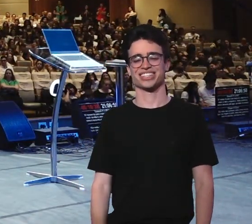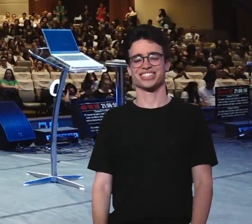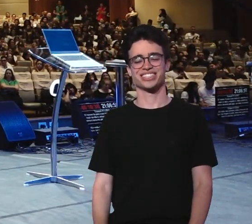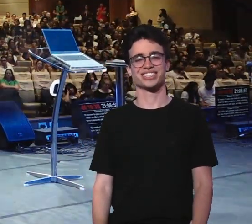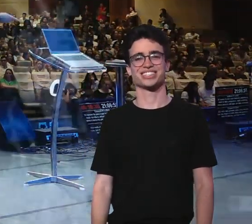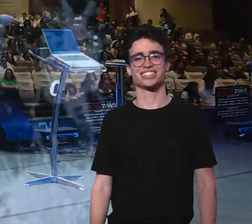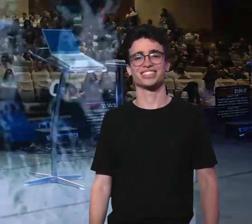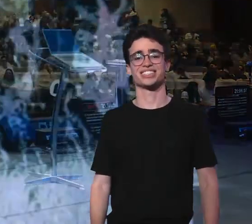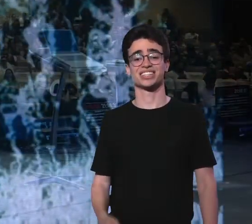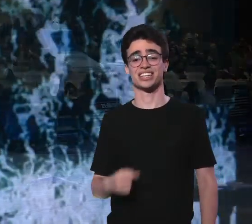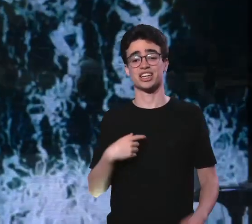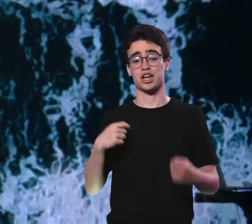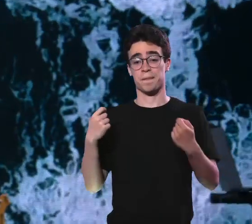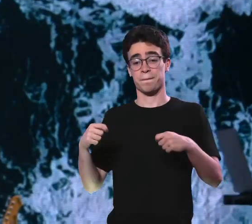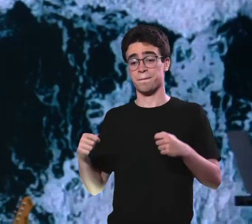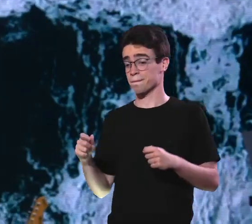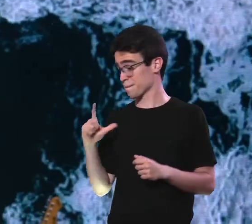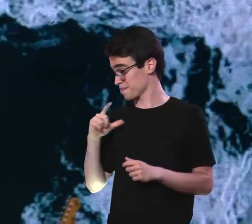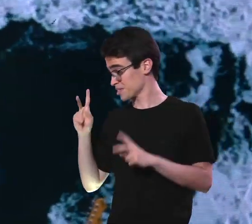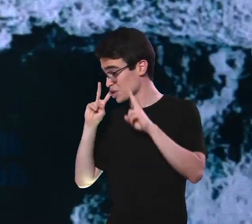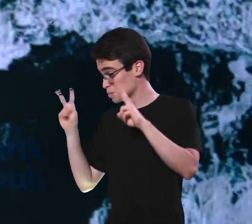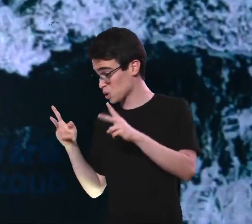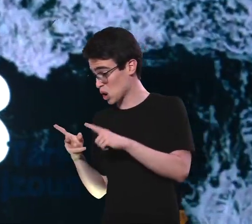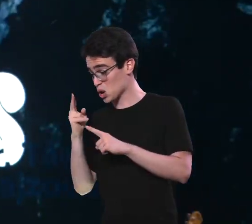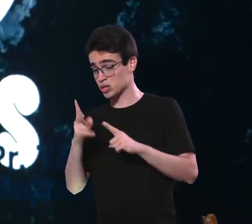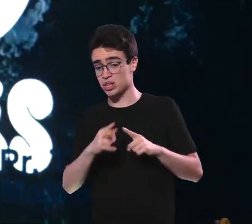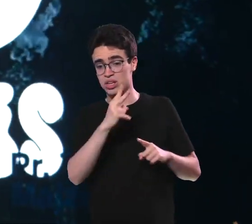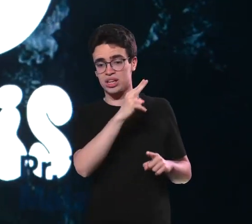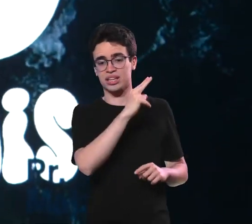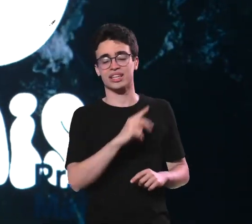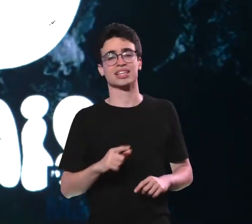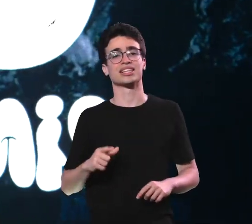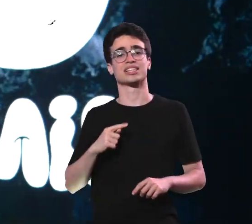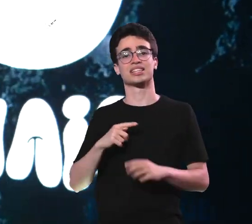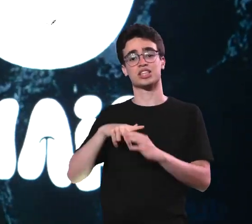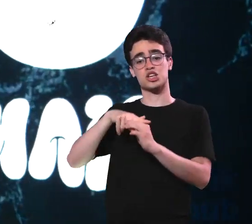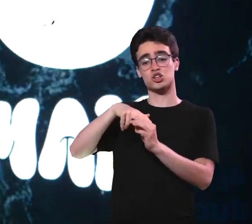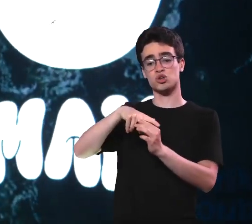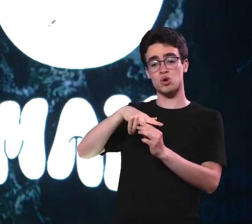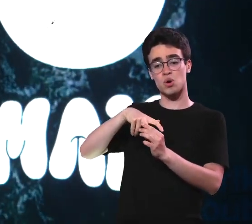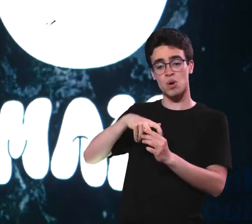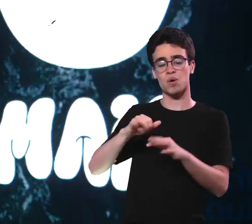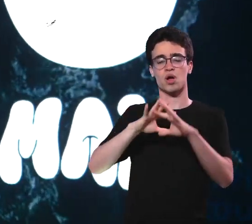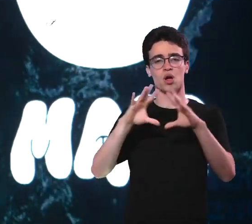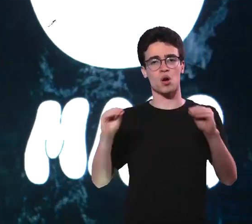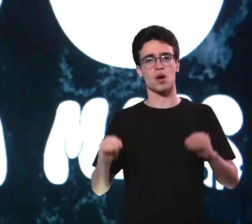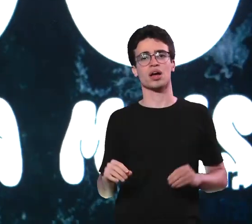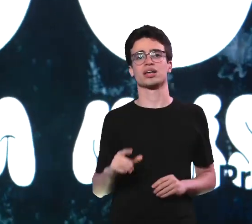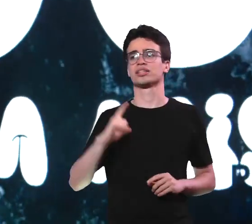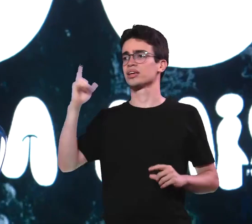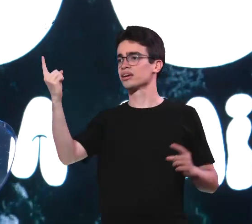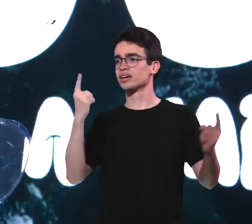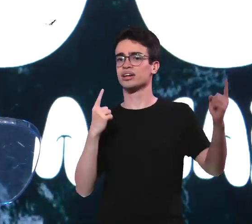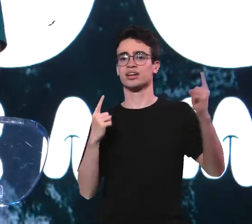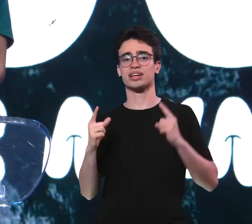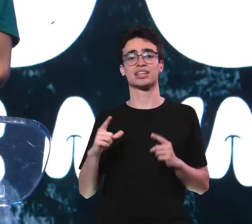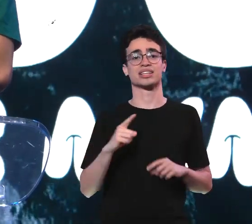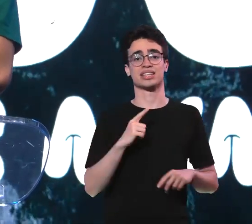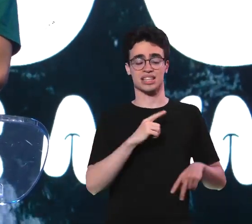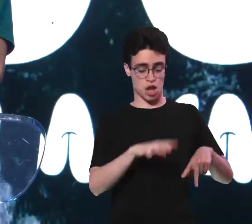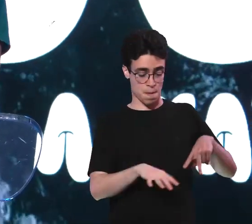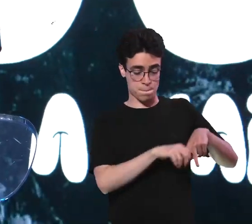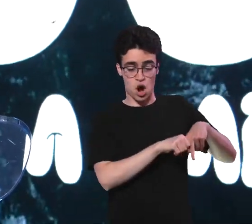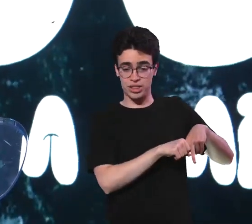Eu tive que cortar testemunho. A gente teve joelho curado. Teve gente vindo no culto de bota